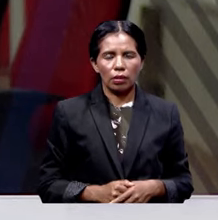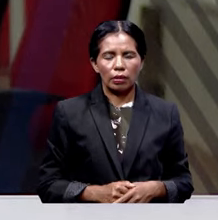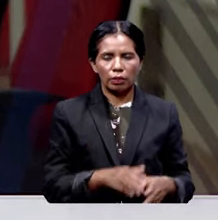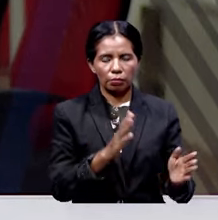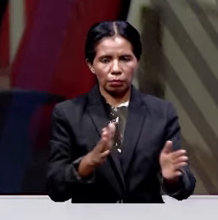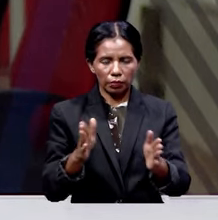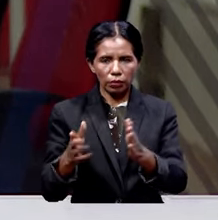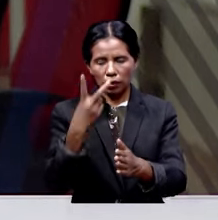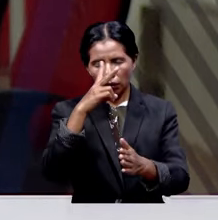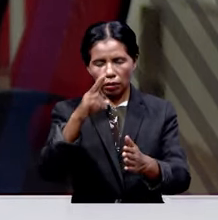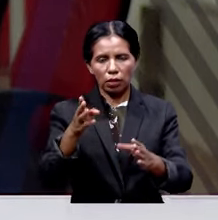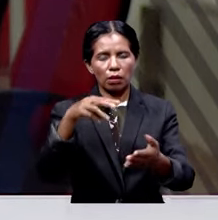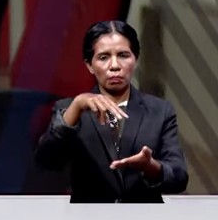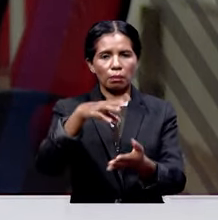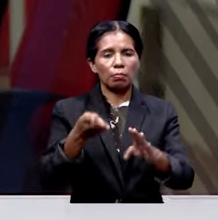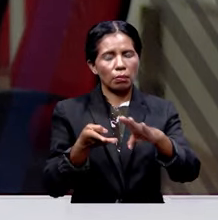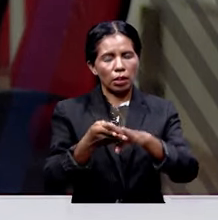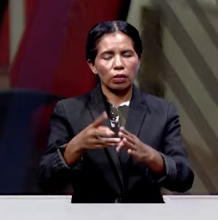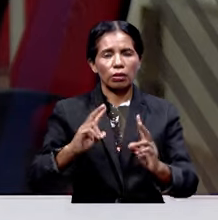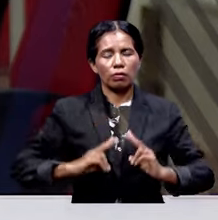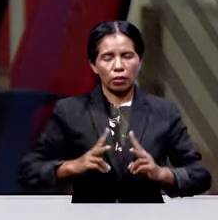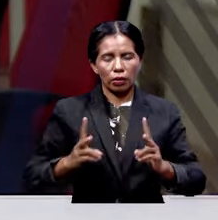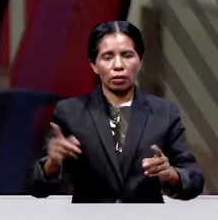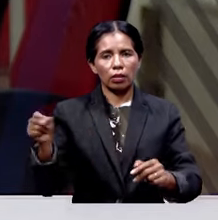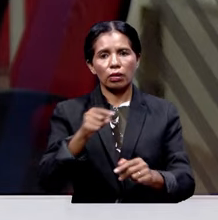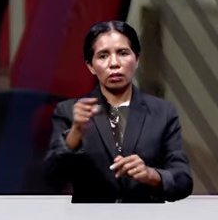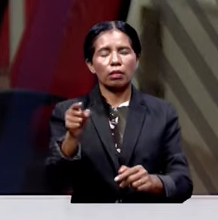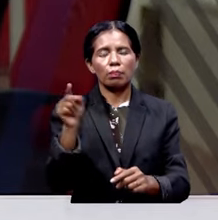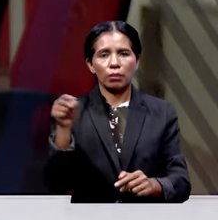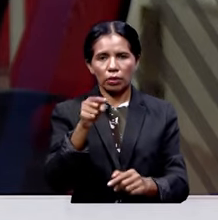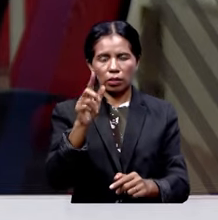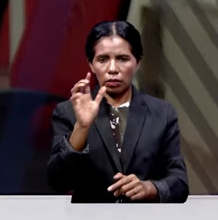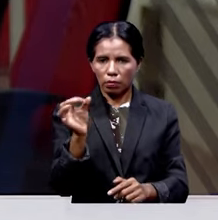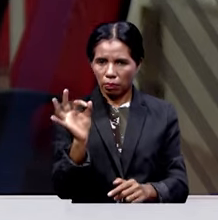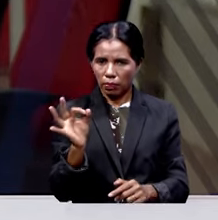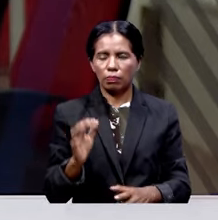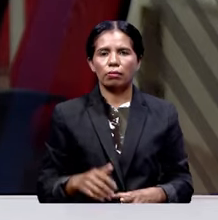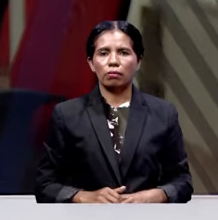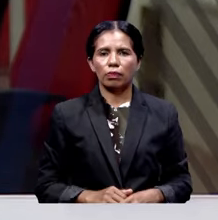preparação na Torre Banco Veteranos atinge 1%, se anulou.